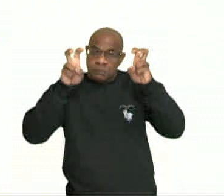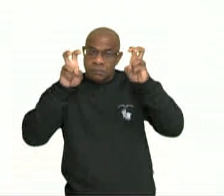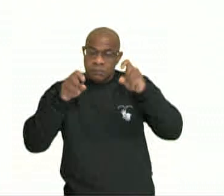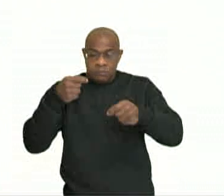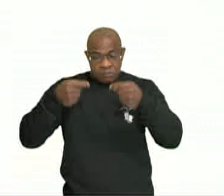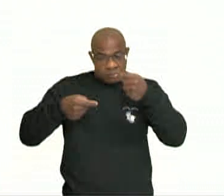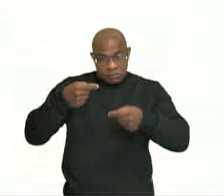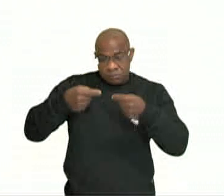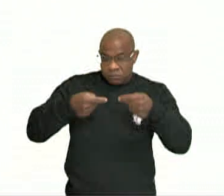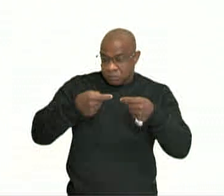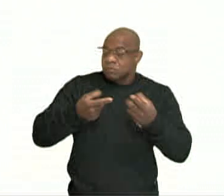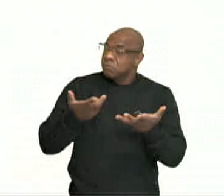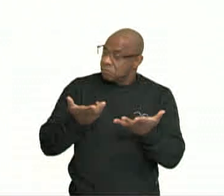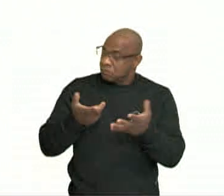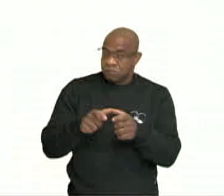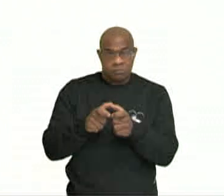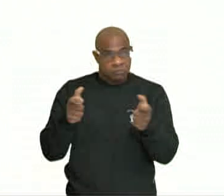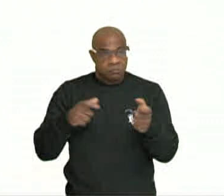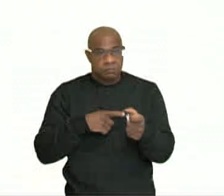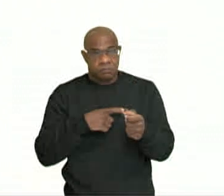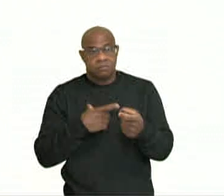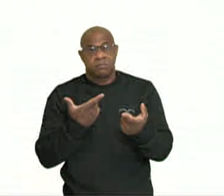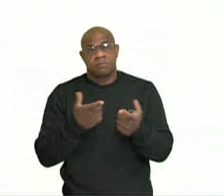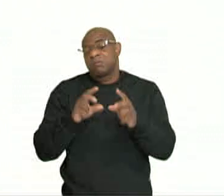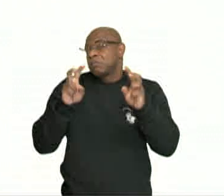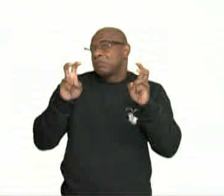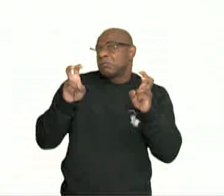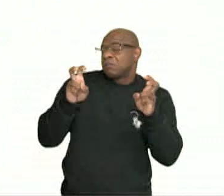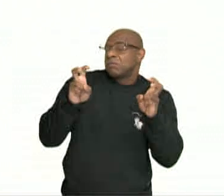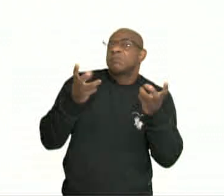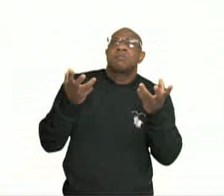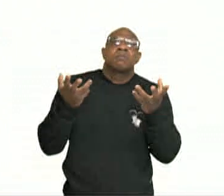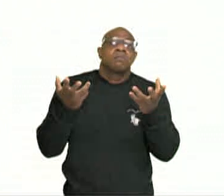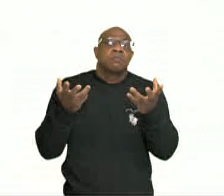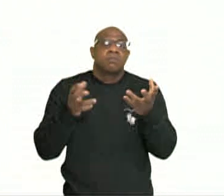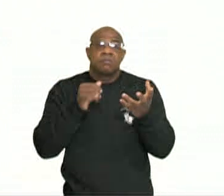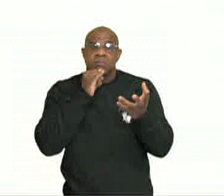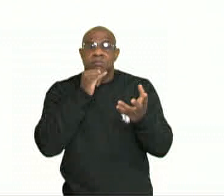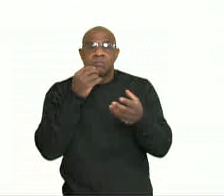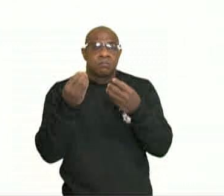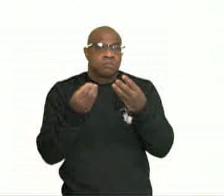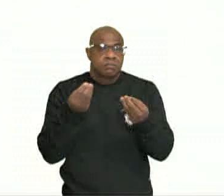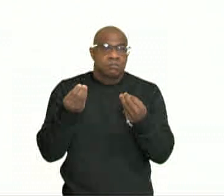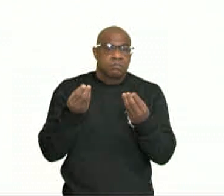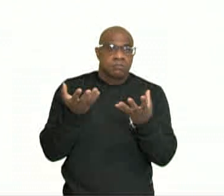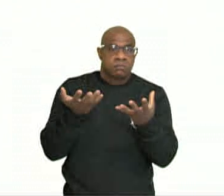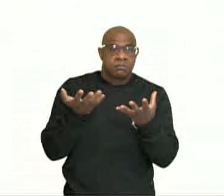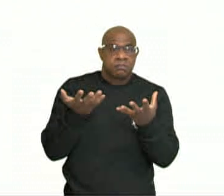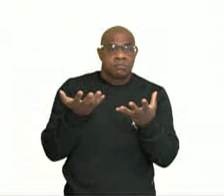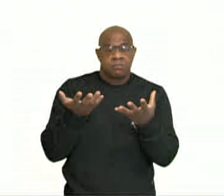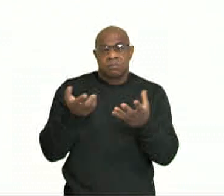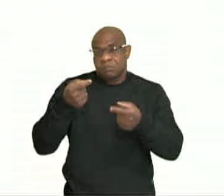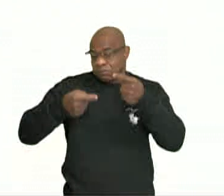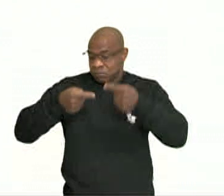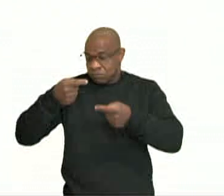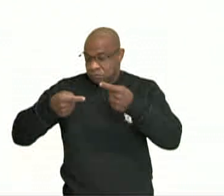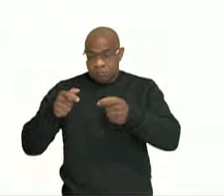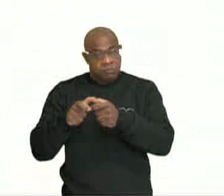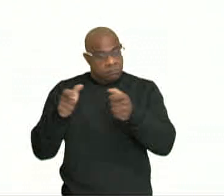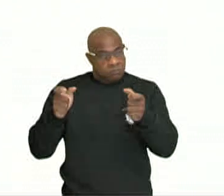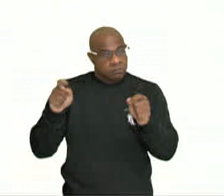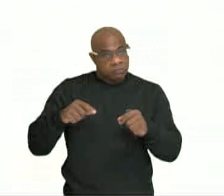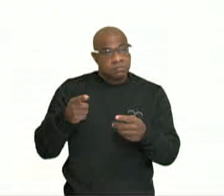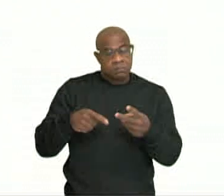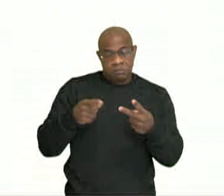sejam assuntos cujas soluções não são consensuais. Na introdução, o autor